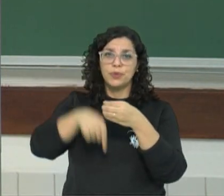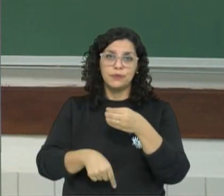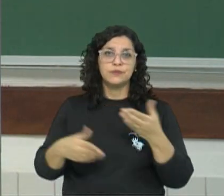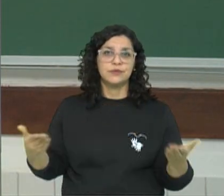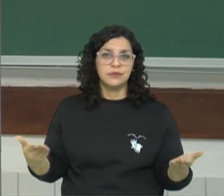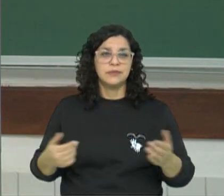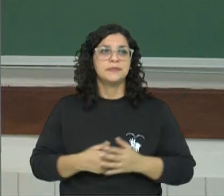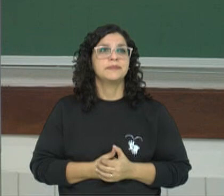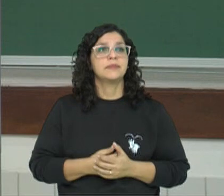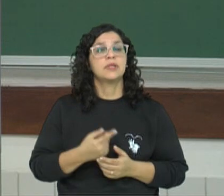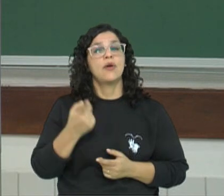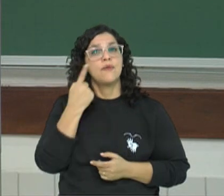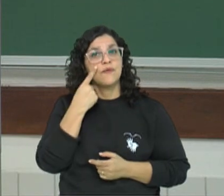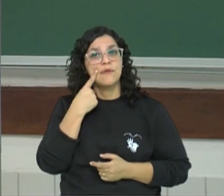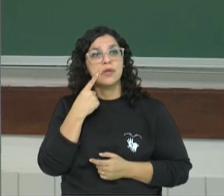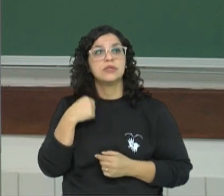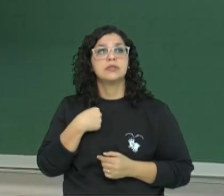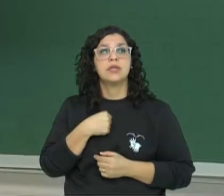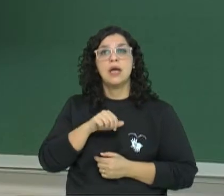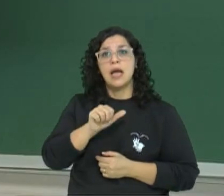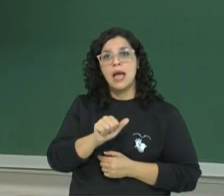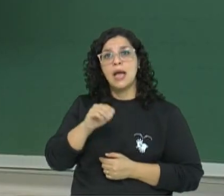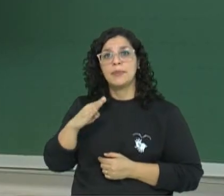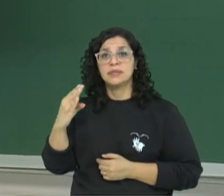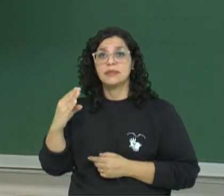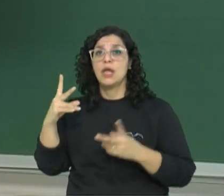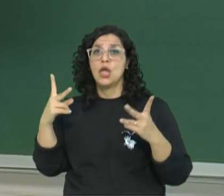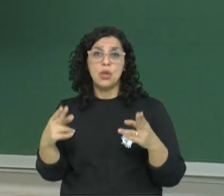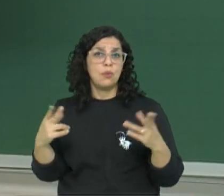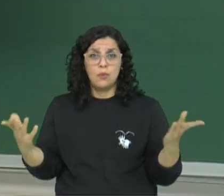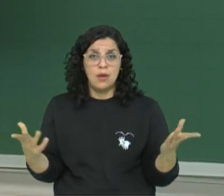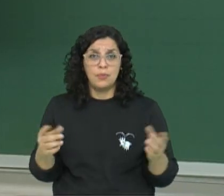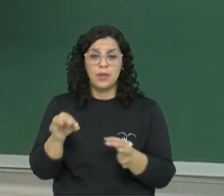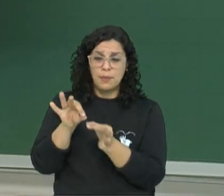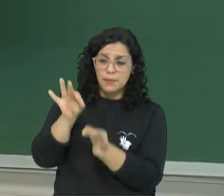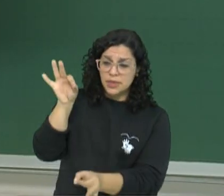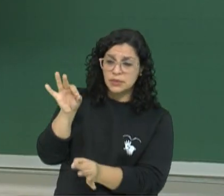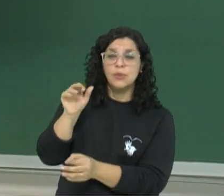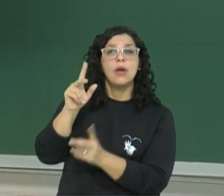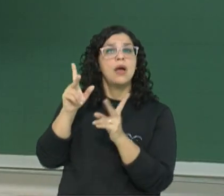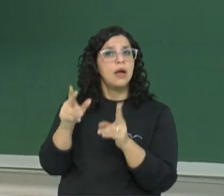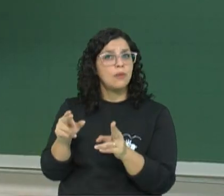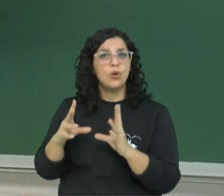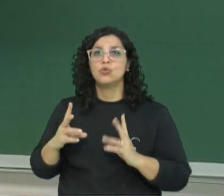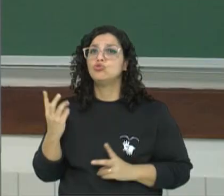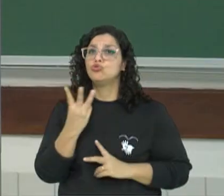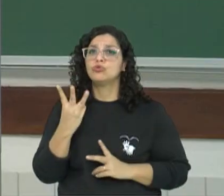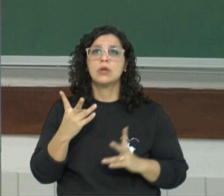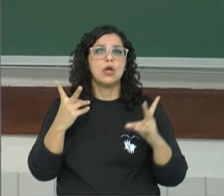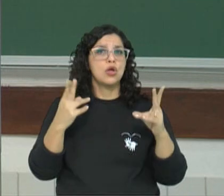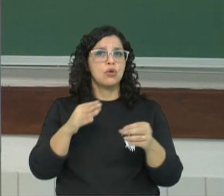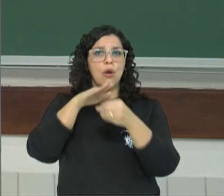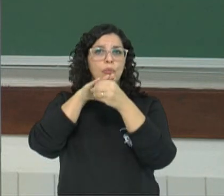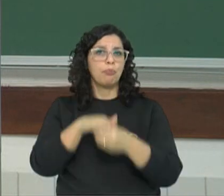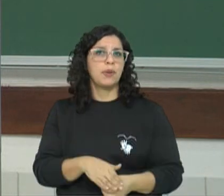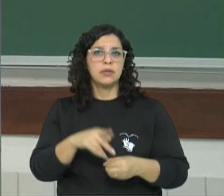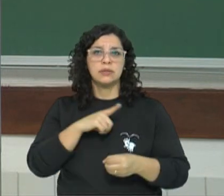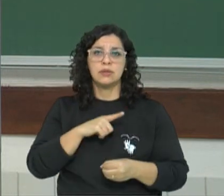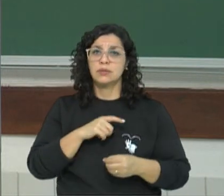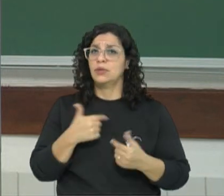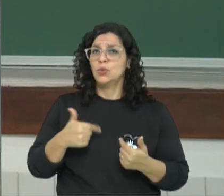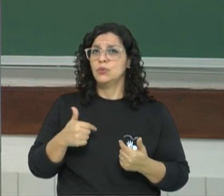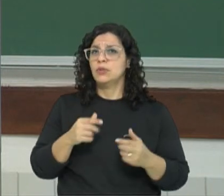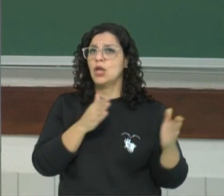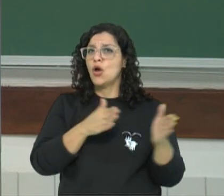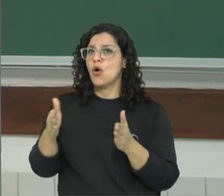profundidade, certo? Lógico, como estão tudo à mesma altura, eu posso dizer que a pressão A é igual a pressão B igual a pressão C. Não